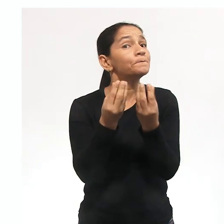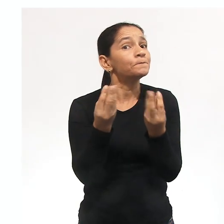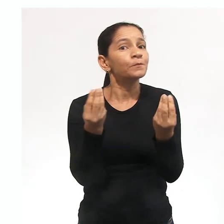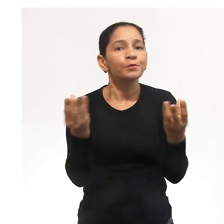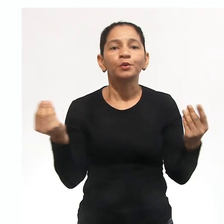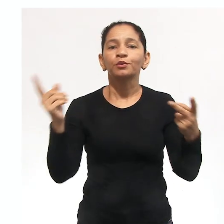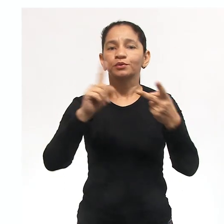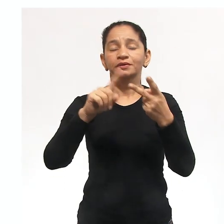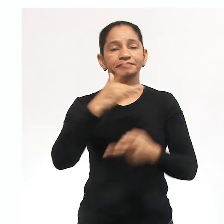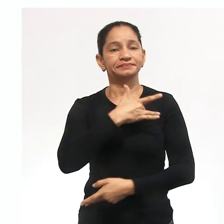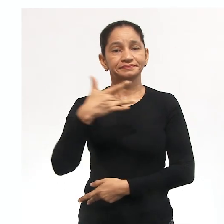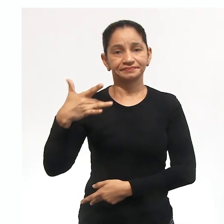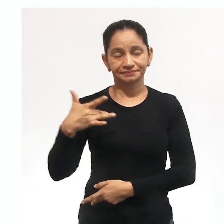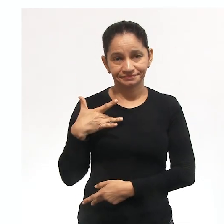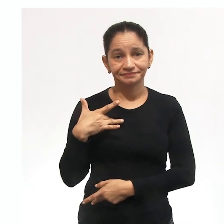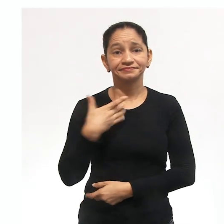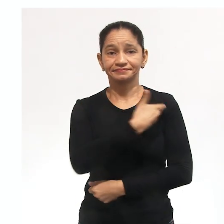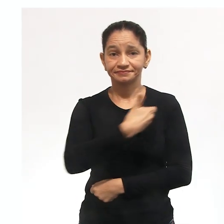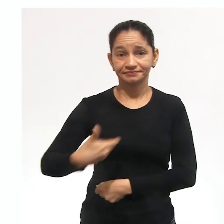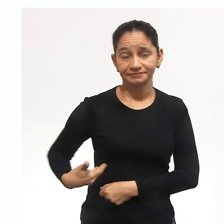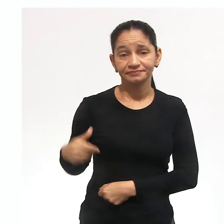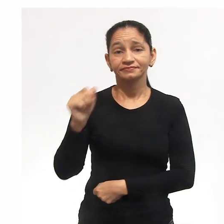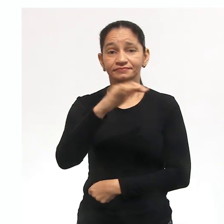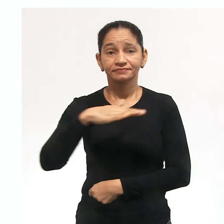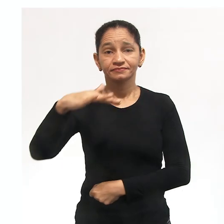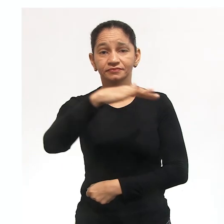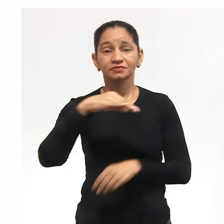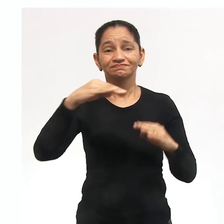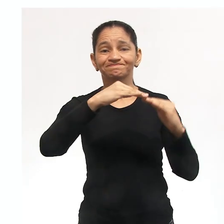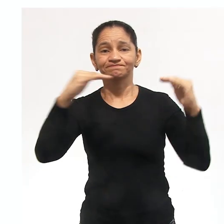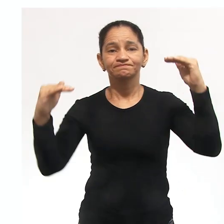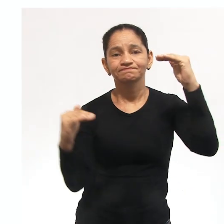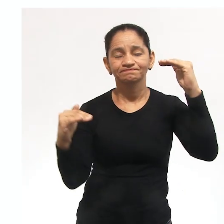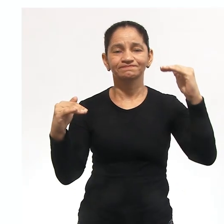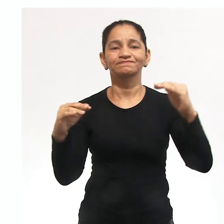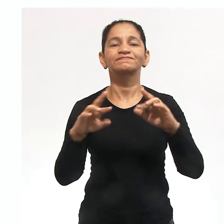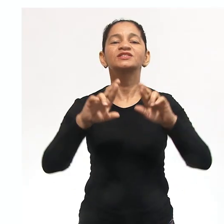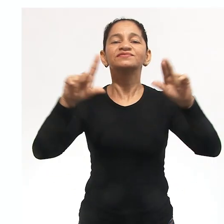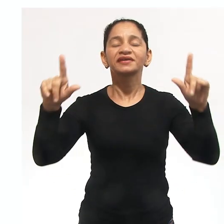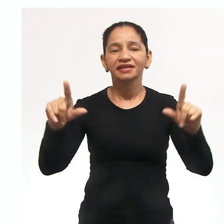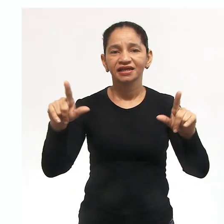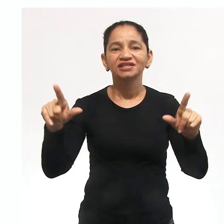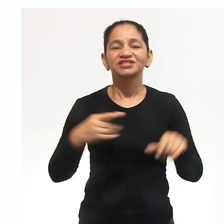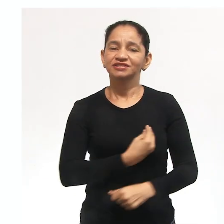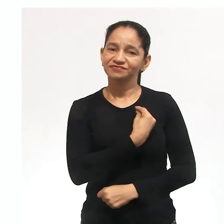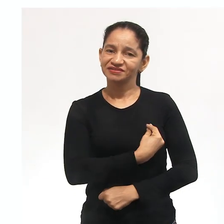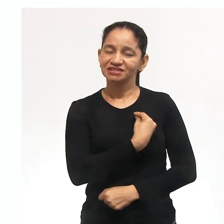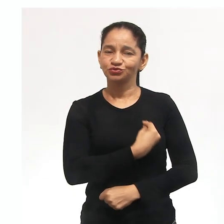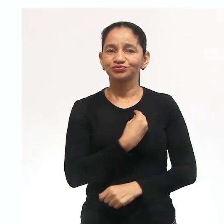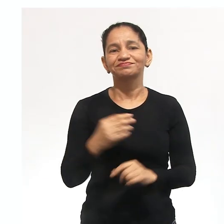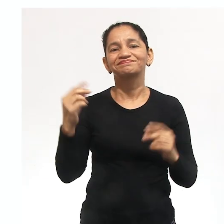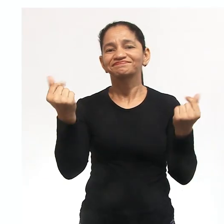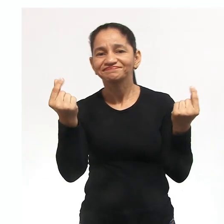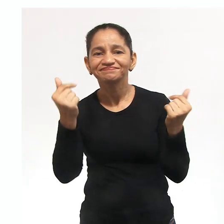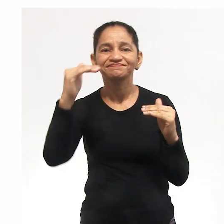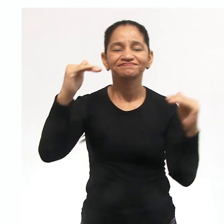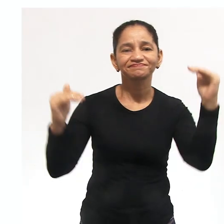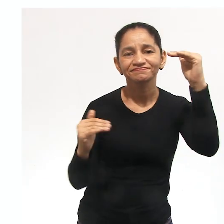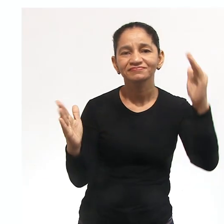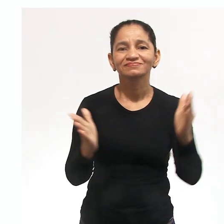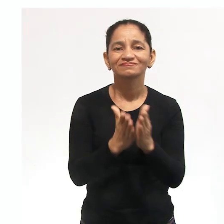climáticas, saúde pública e desigualdade social. Então, são